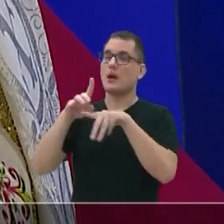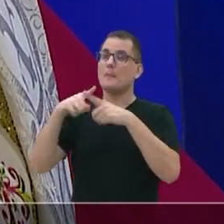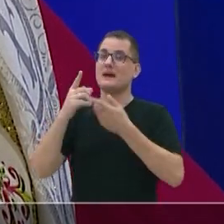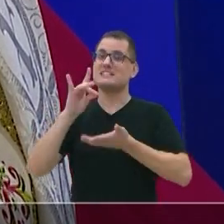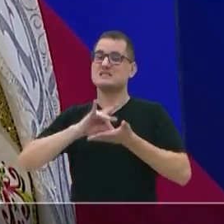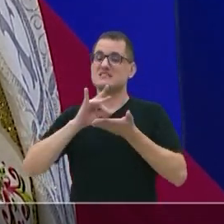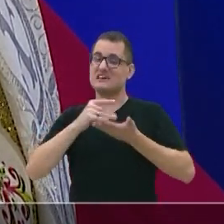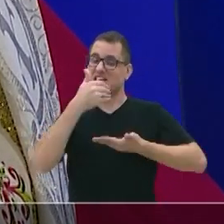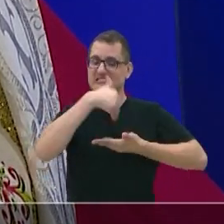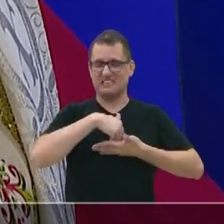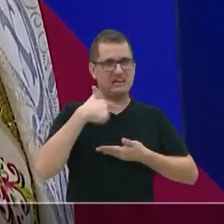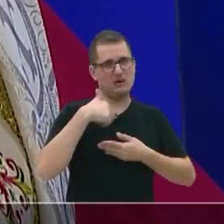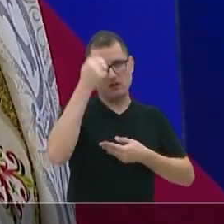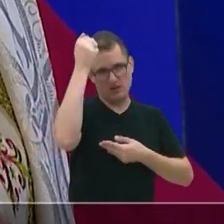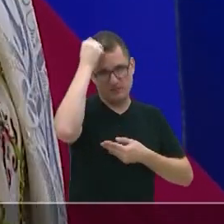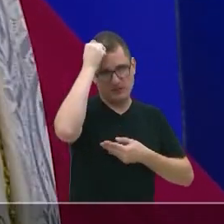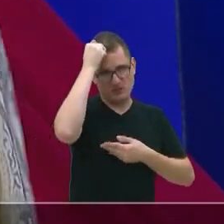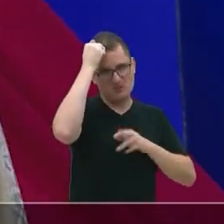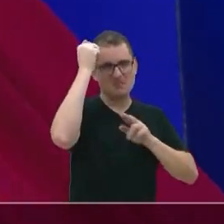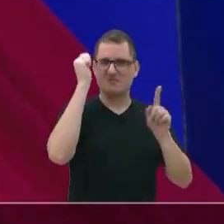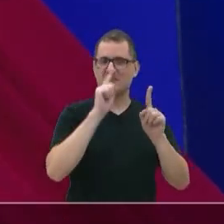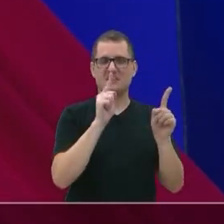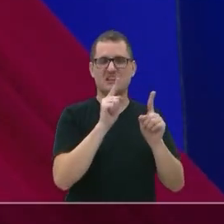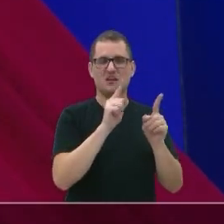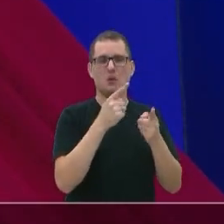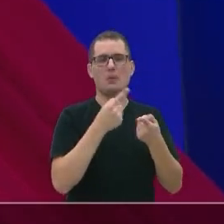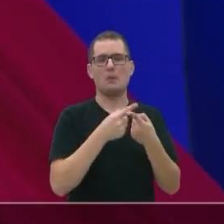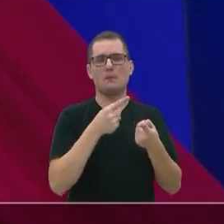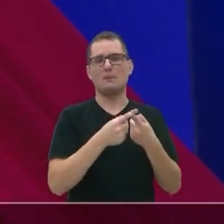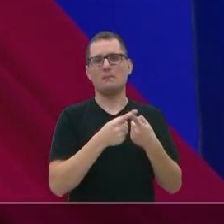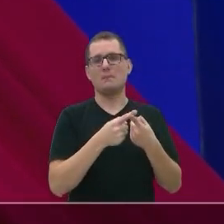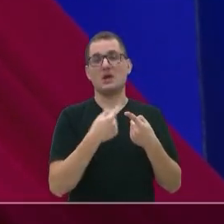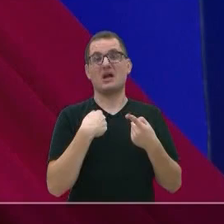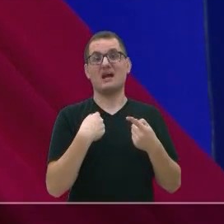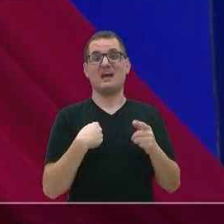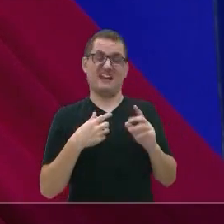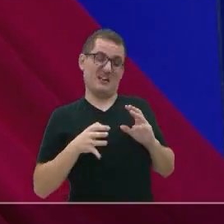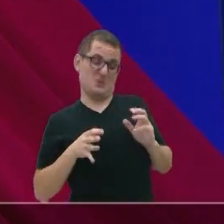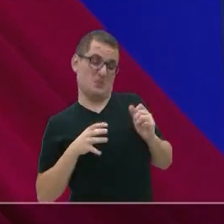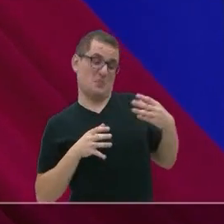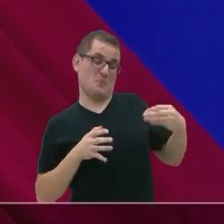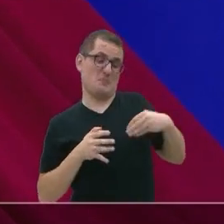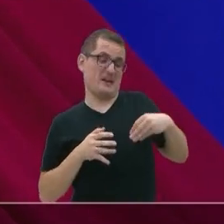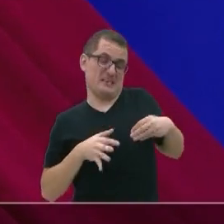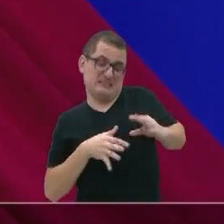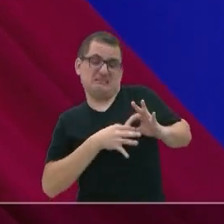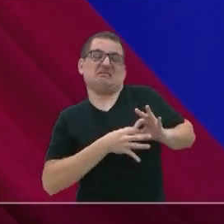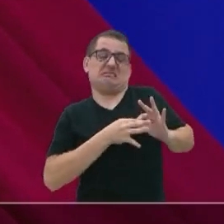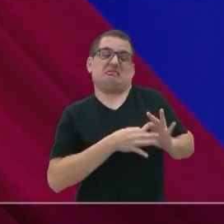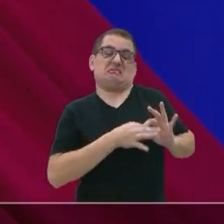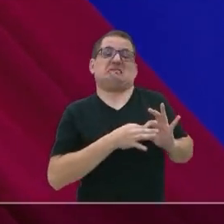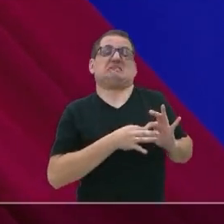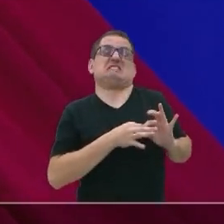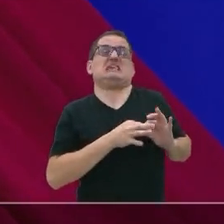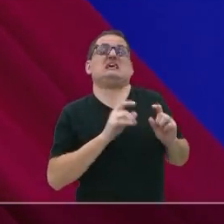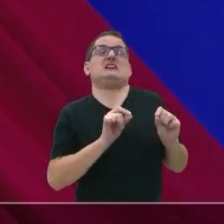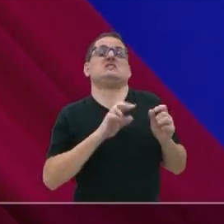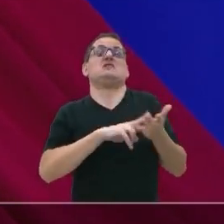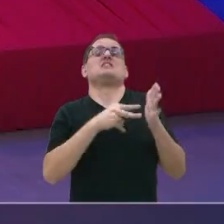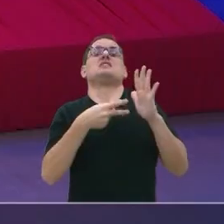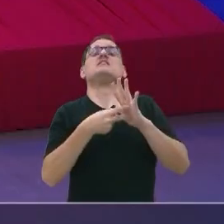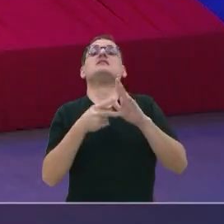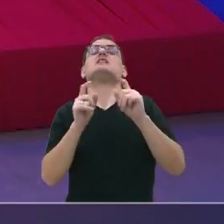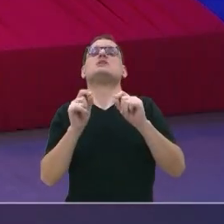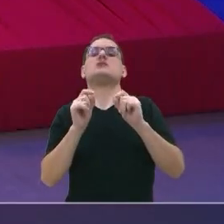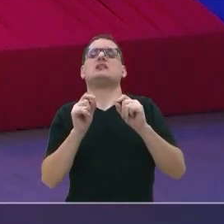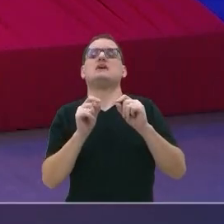que eu confessei. Por quê? Porque eu estou demais apegado. E isso vai se tornando o quê, meu irmão?